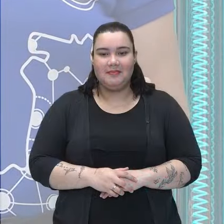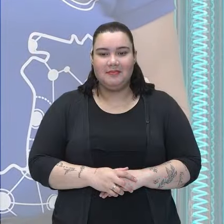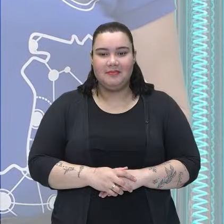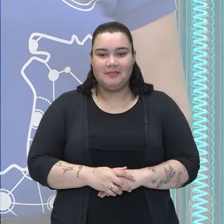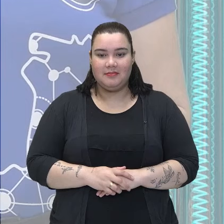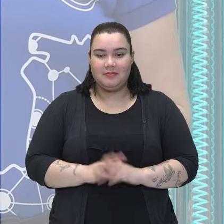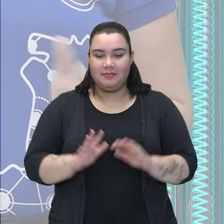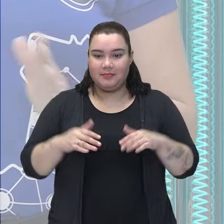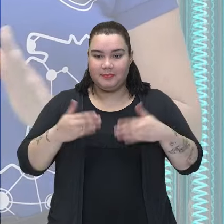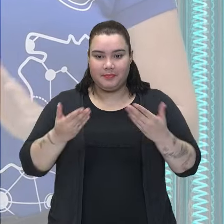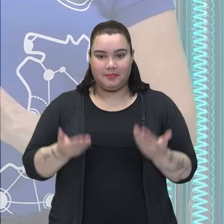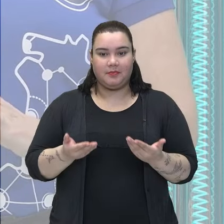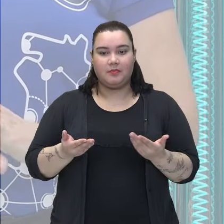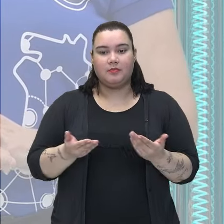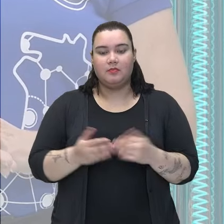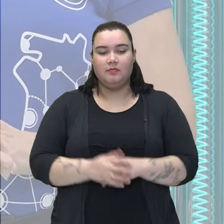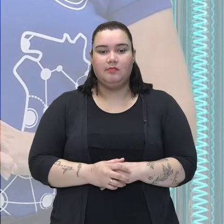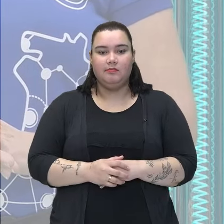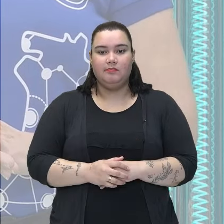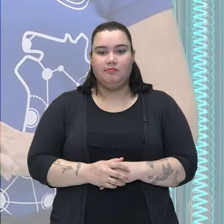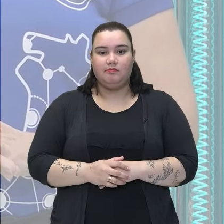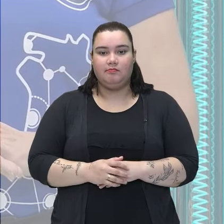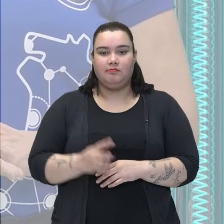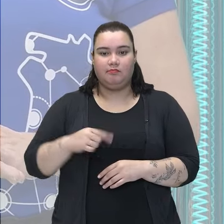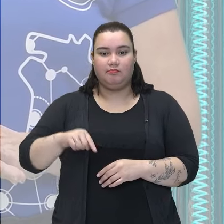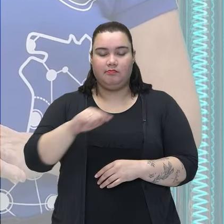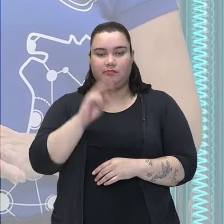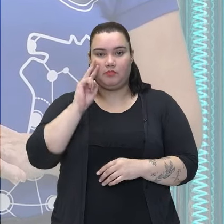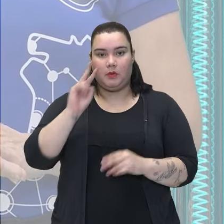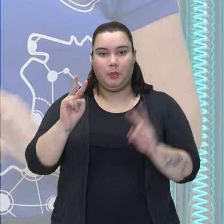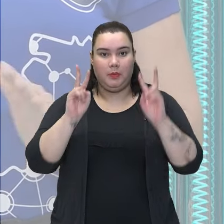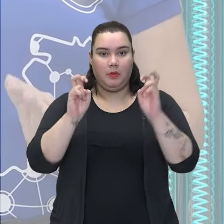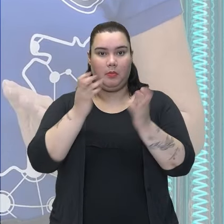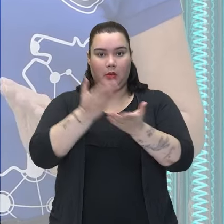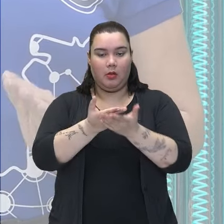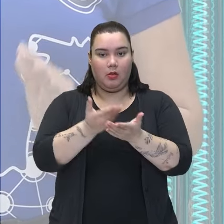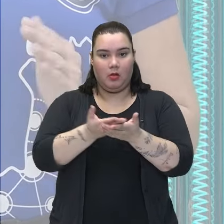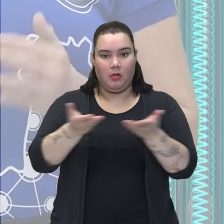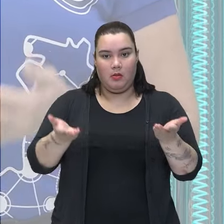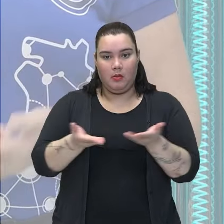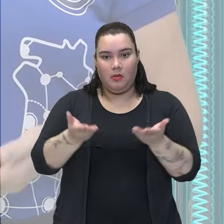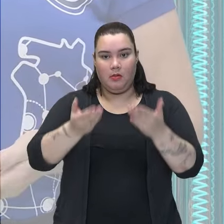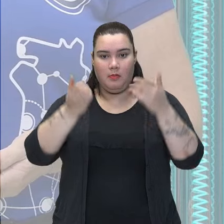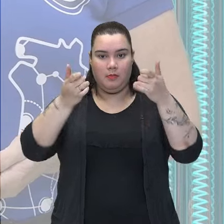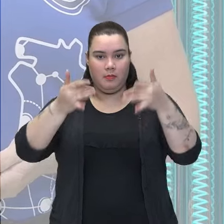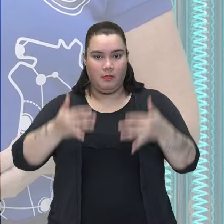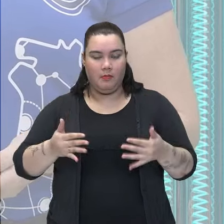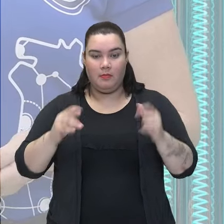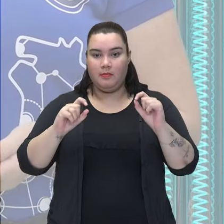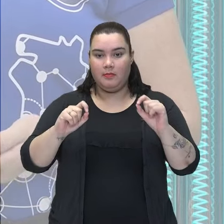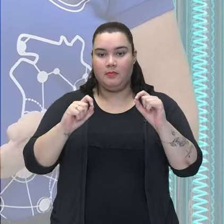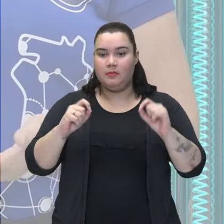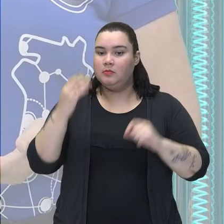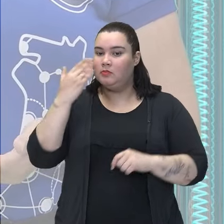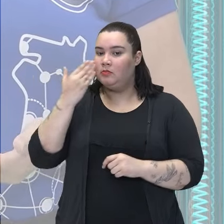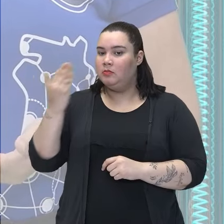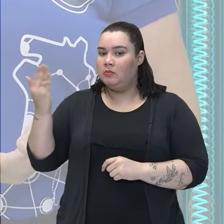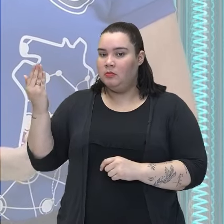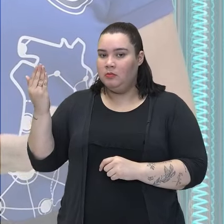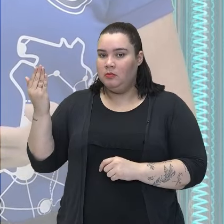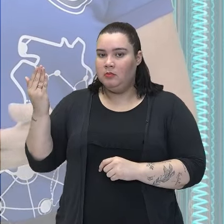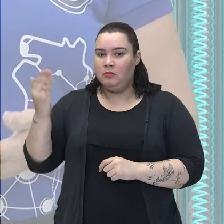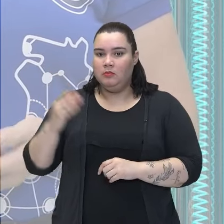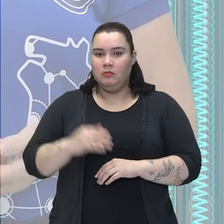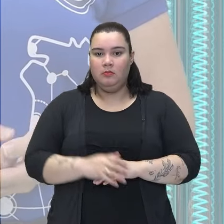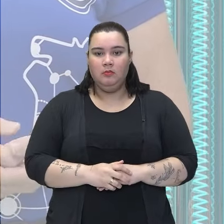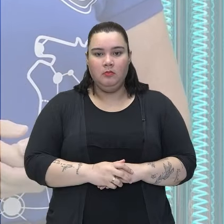Bem, então, como vocês viram no tópico do nosso assunto, nós vamos falar sobre future. E future